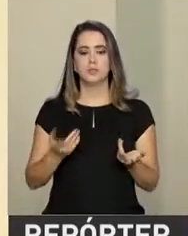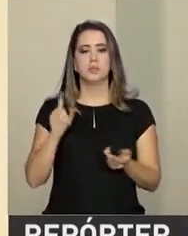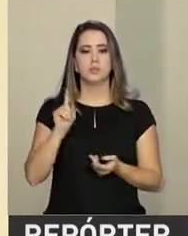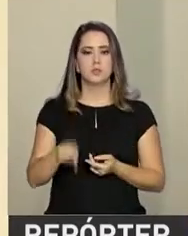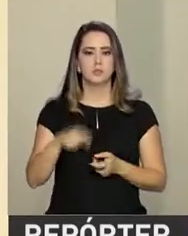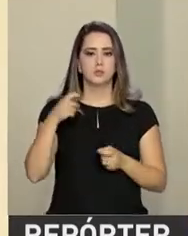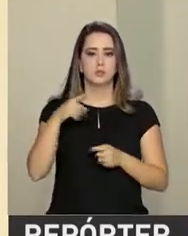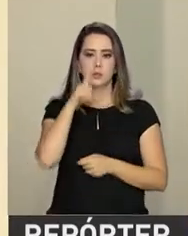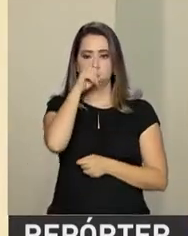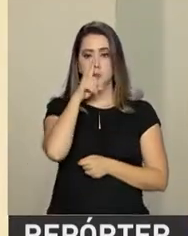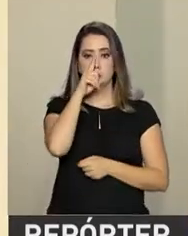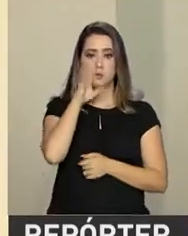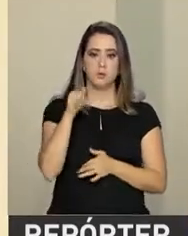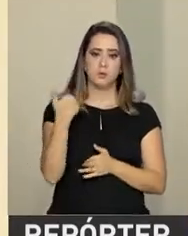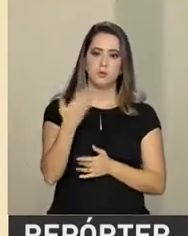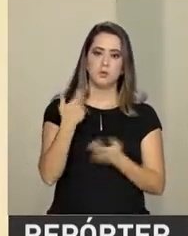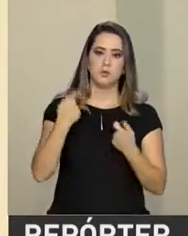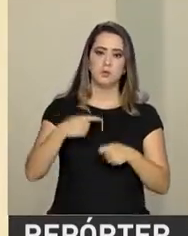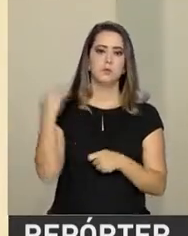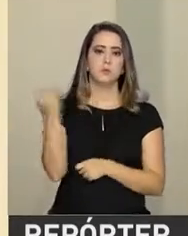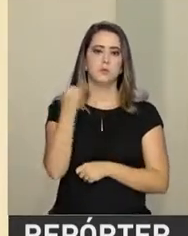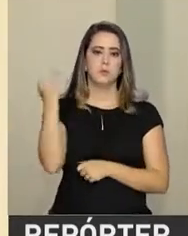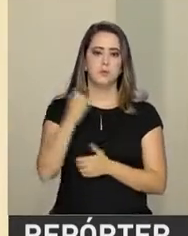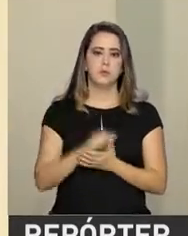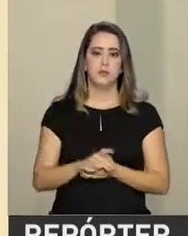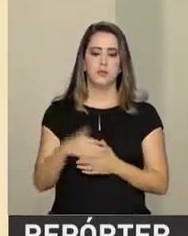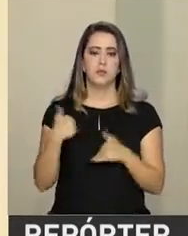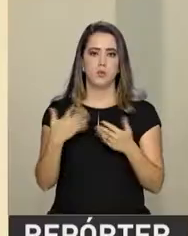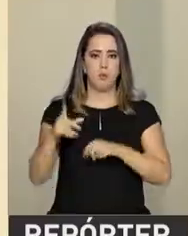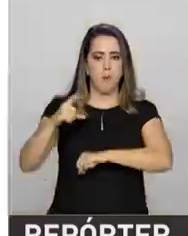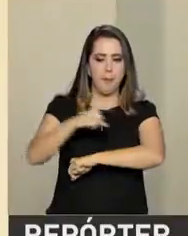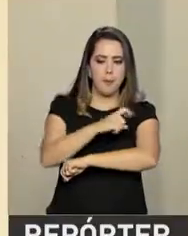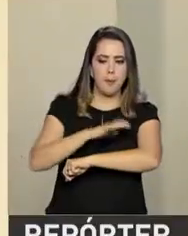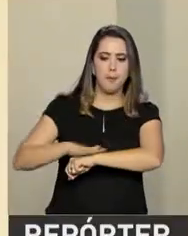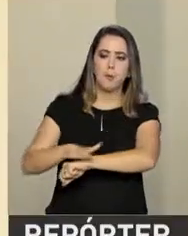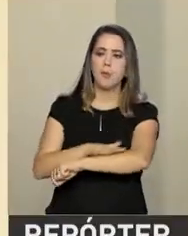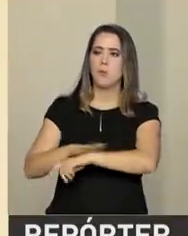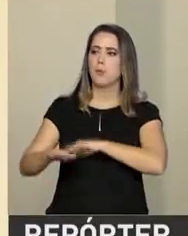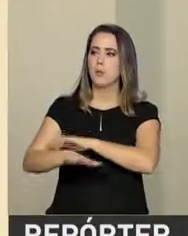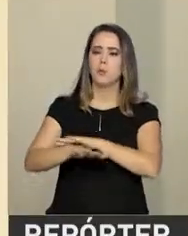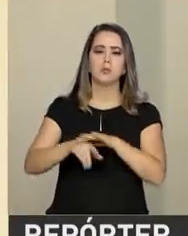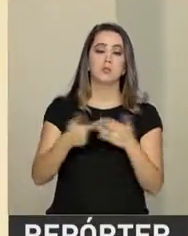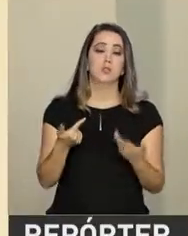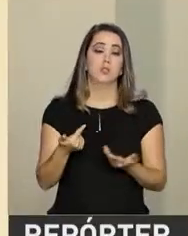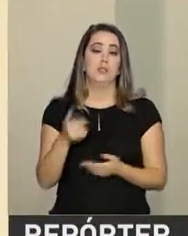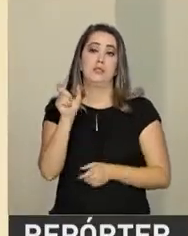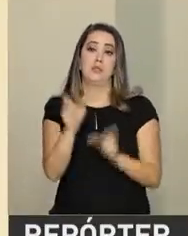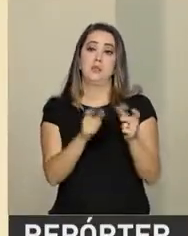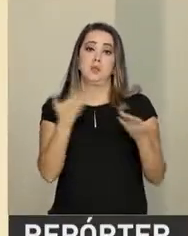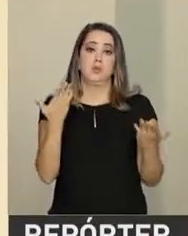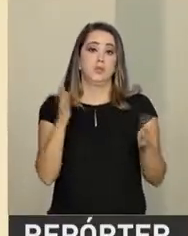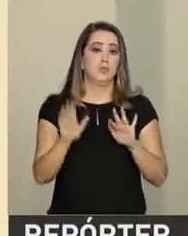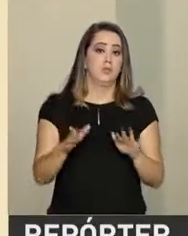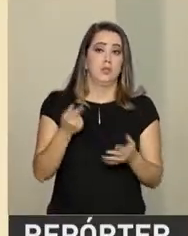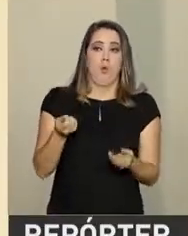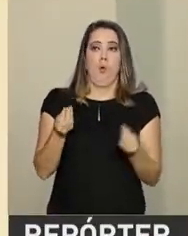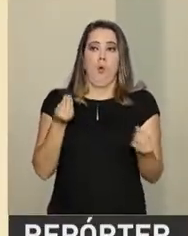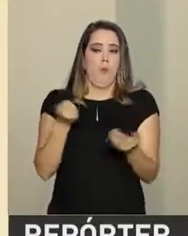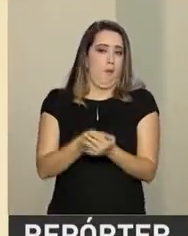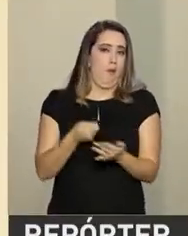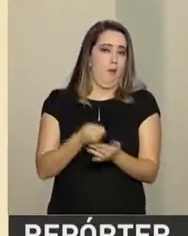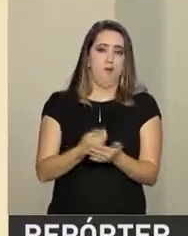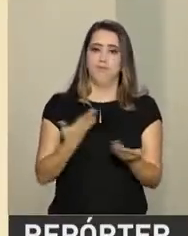perigoso lá então é importante um repelente é muita gente não tem condição de